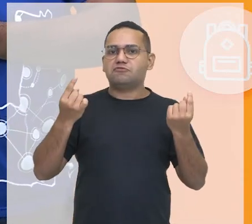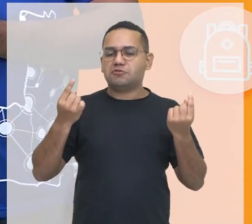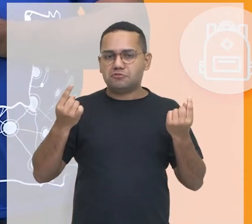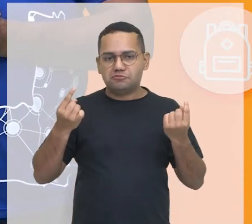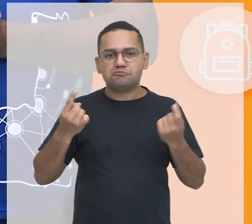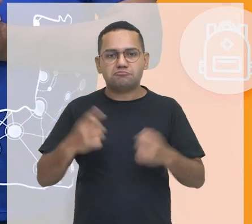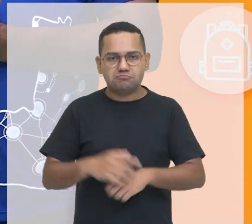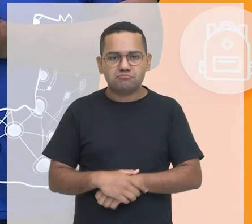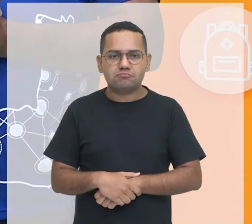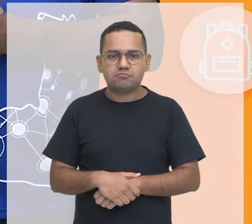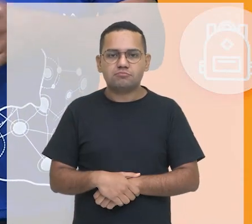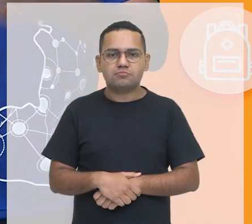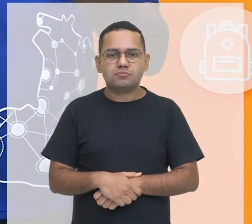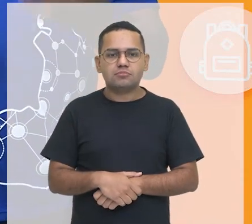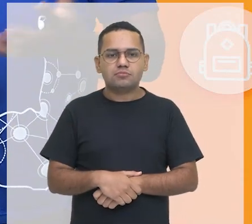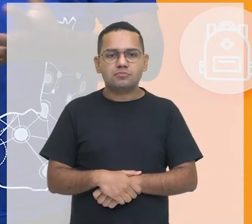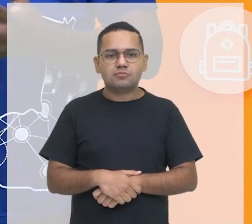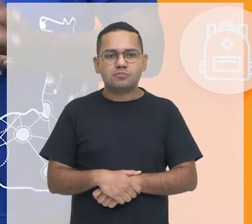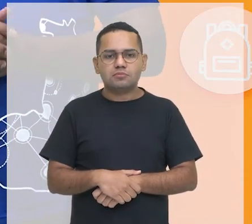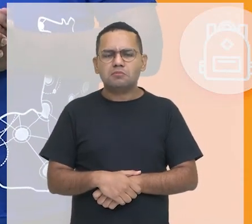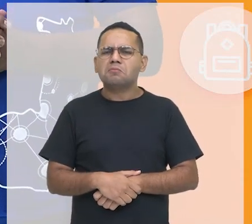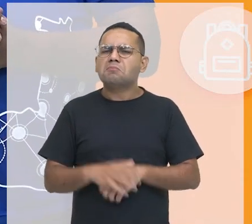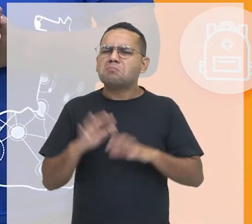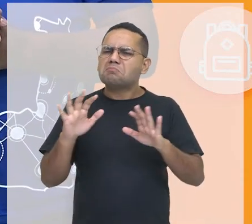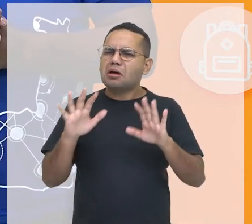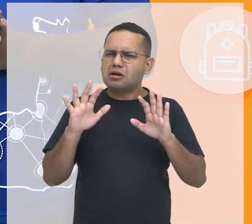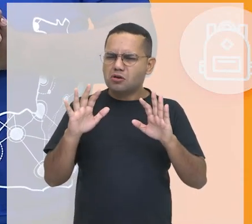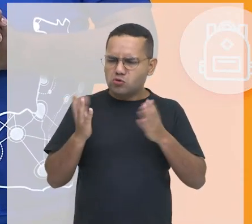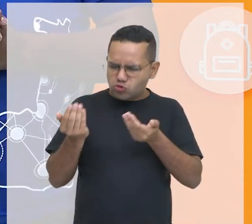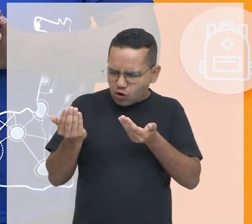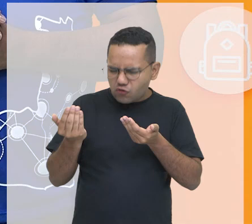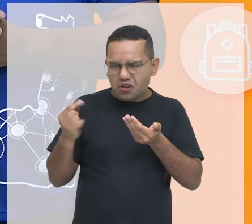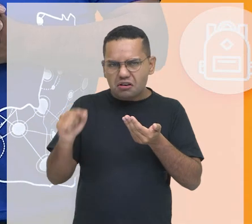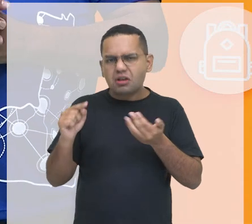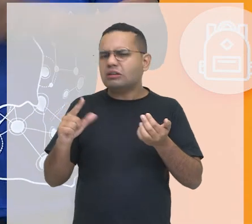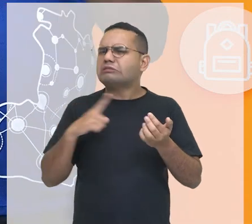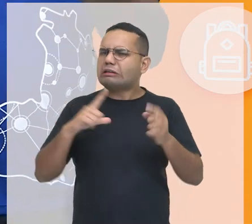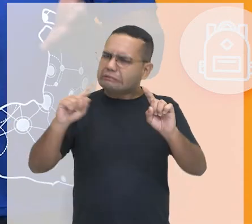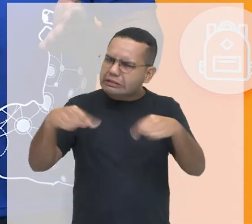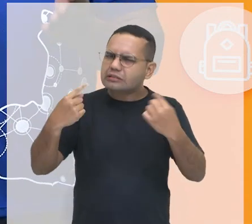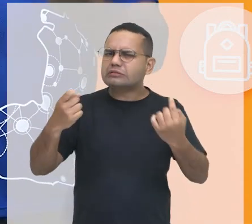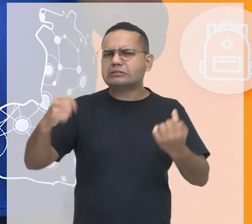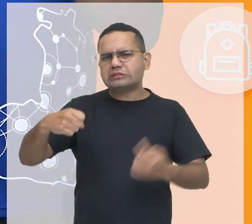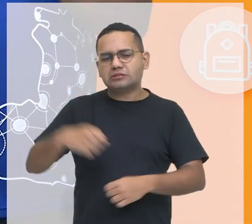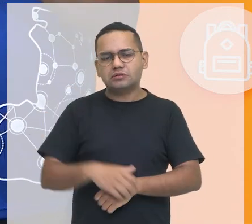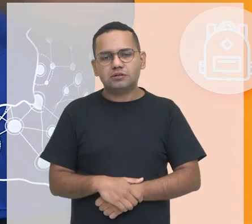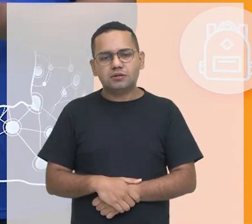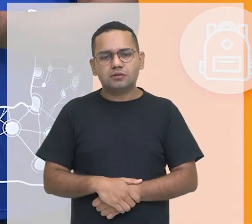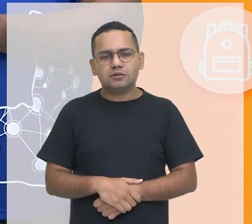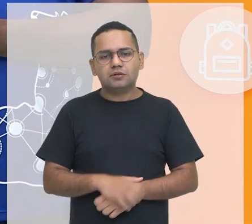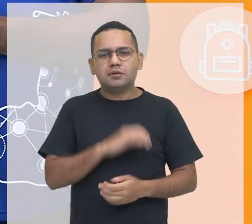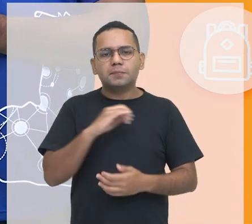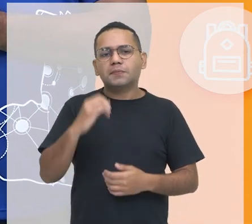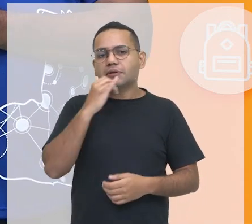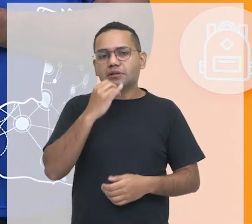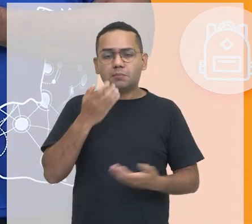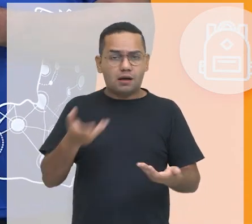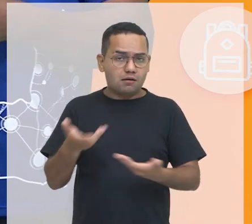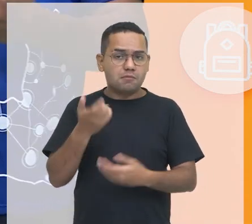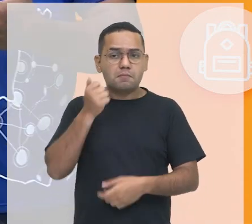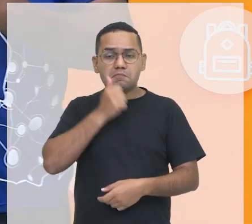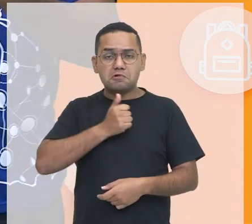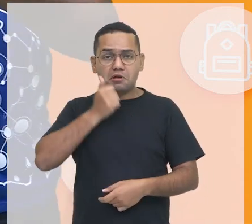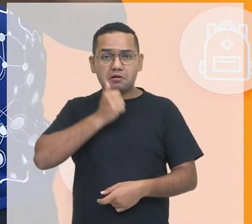engajamento político, tá bom? Então, existem muitos desafios para o jovem. Se tem para o jovem, imagine agora para a mulher.